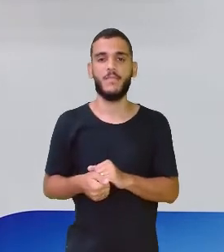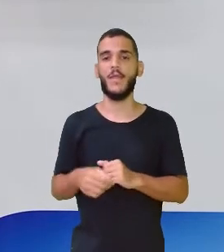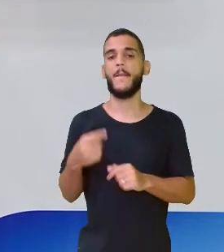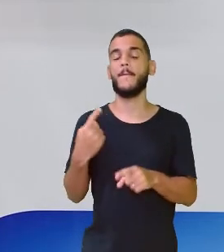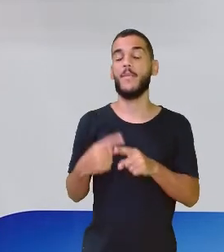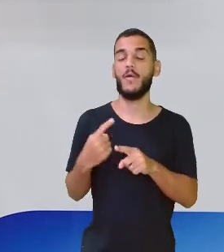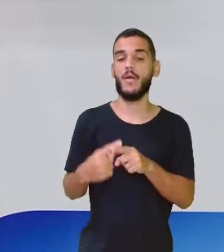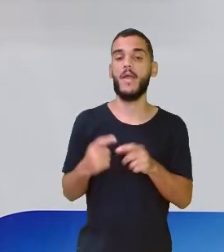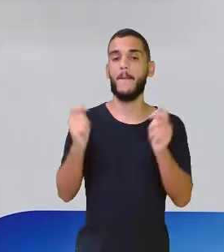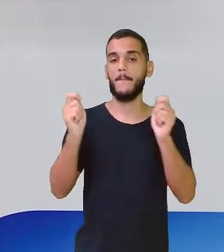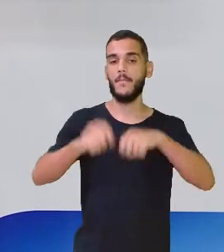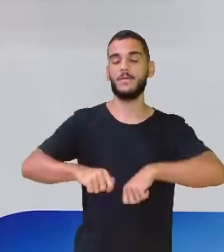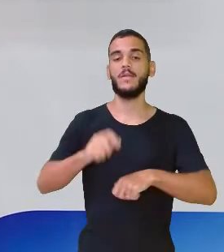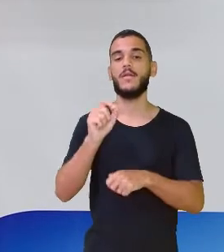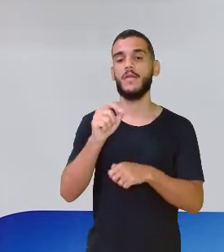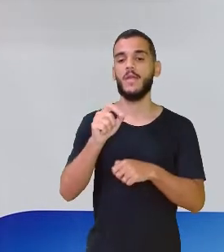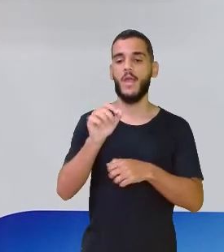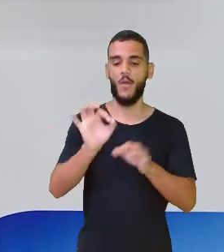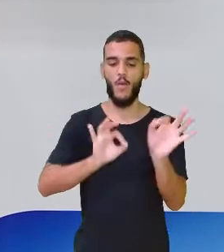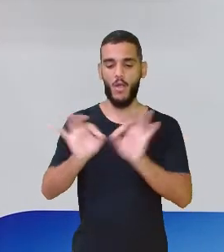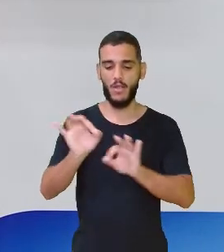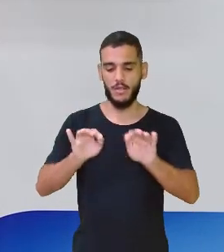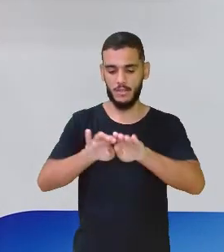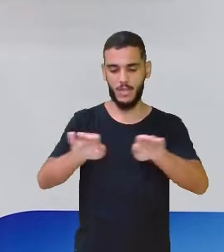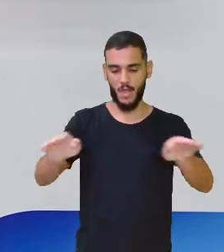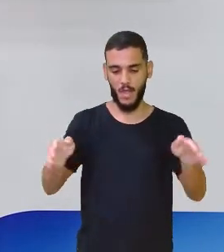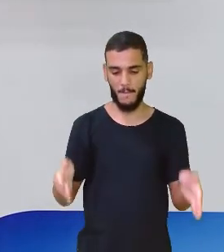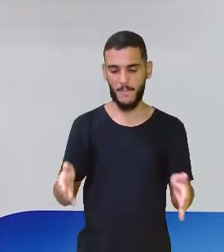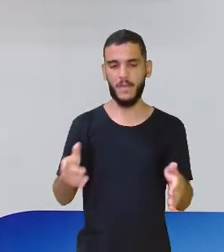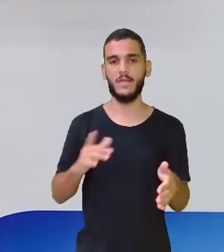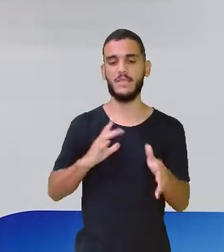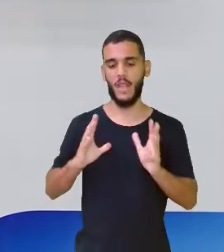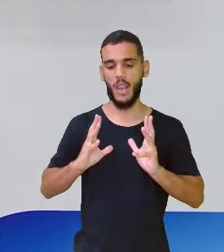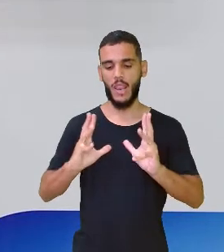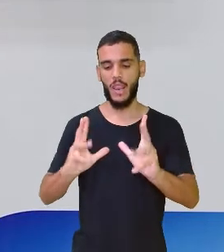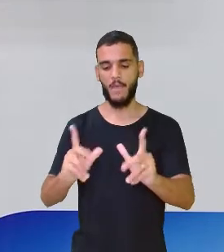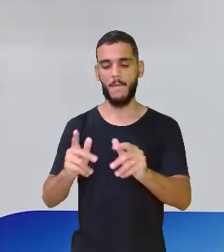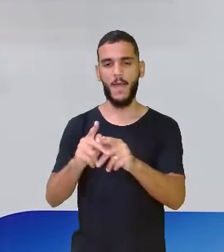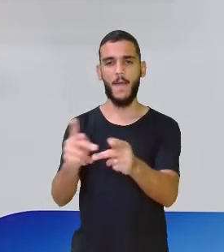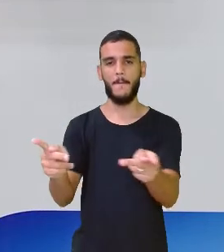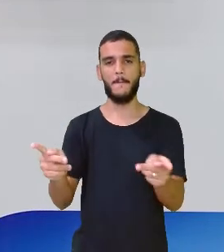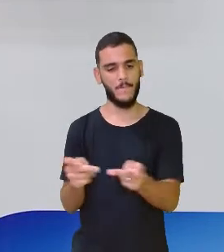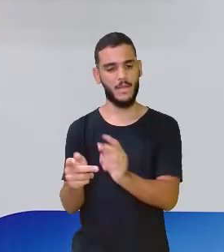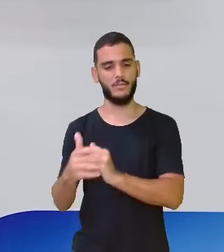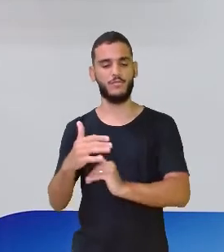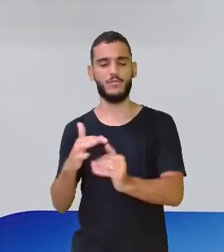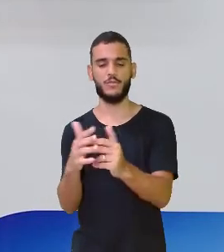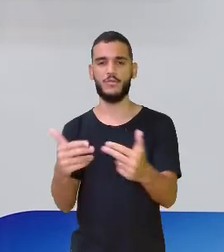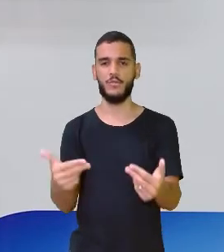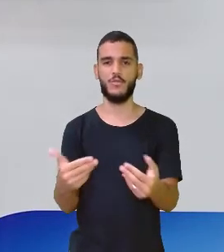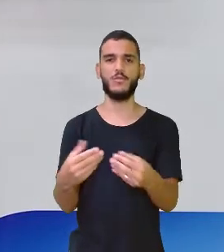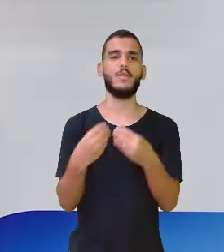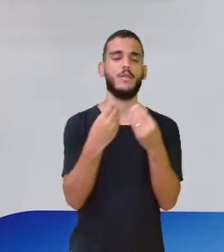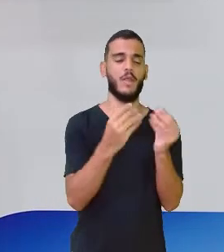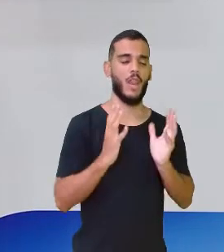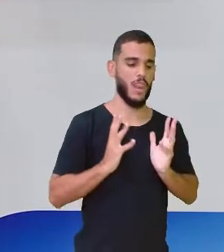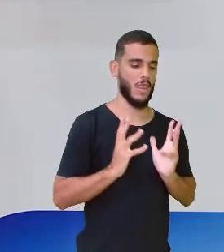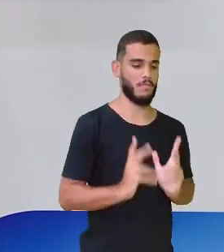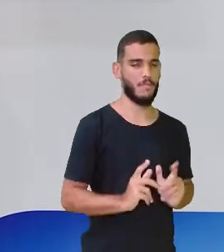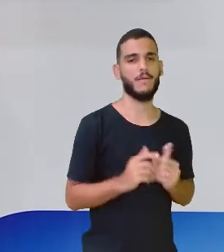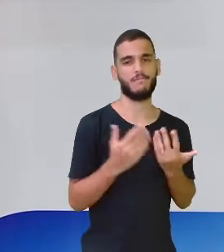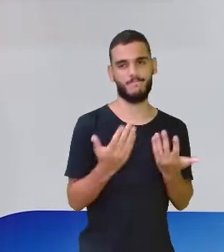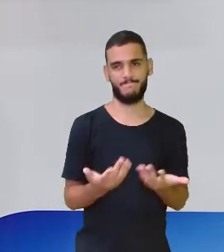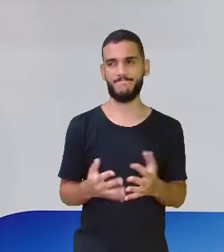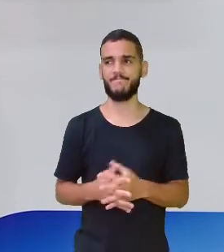que ele pudesse recolher toda a louça ali, né, e levar para ser higienizada,